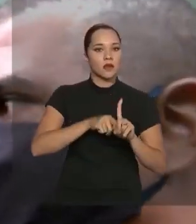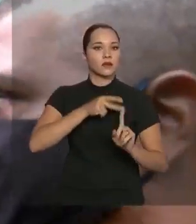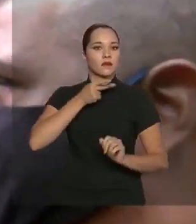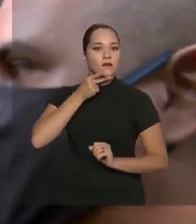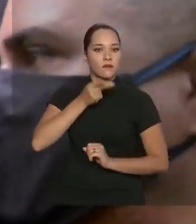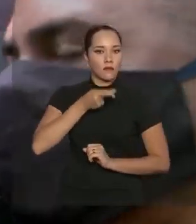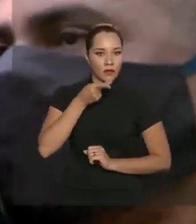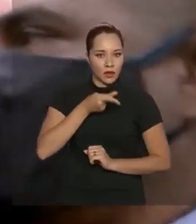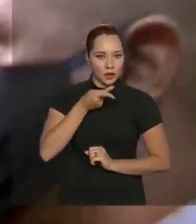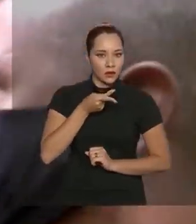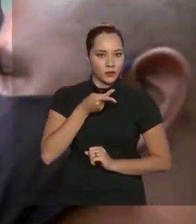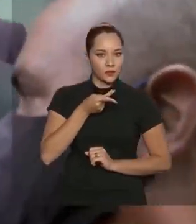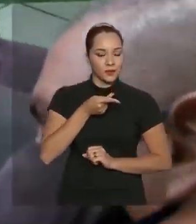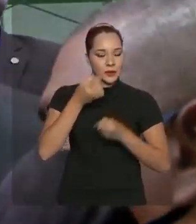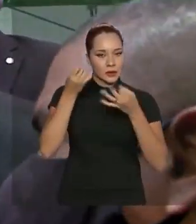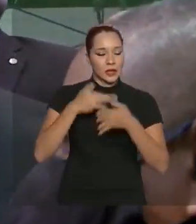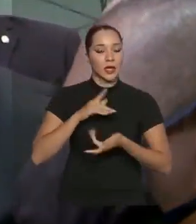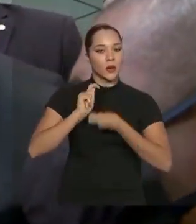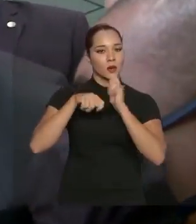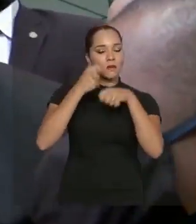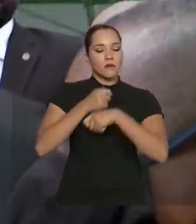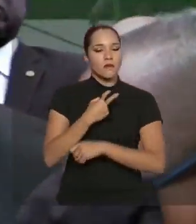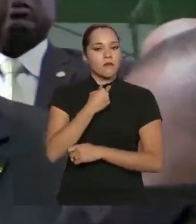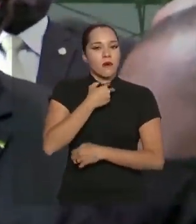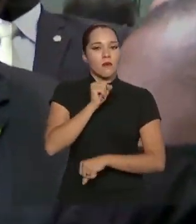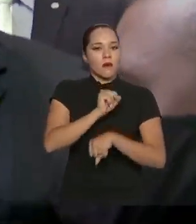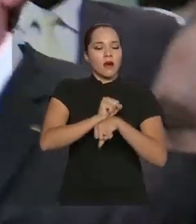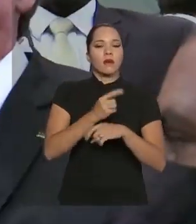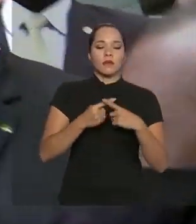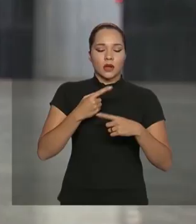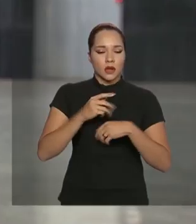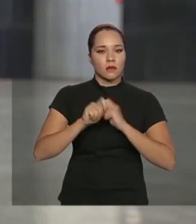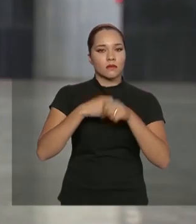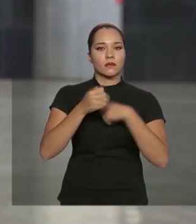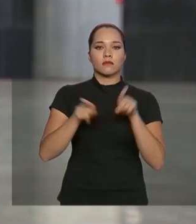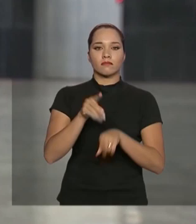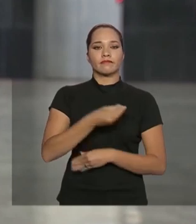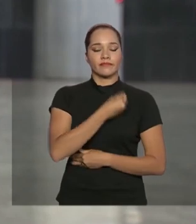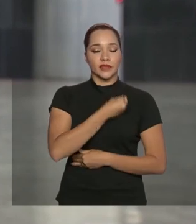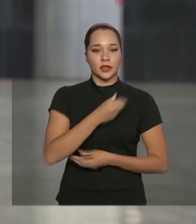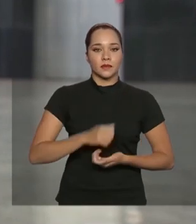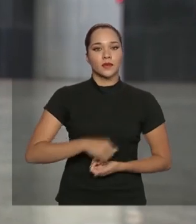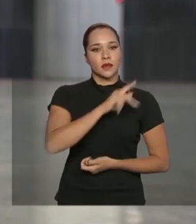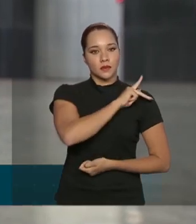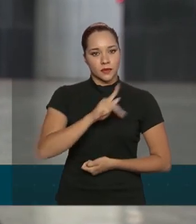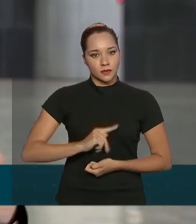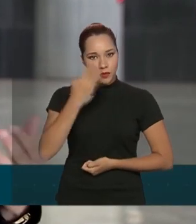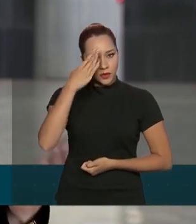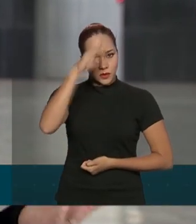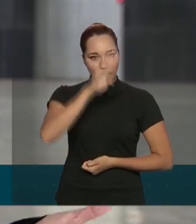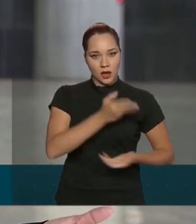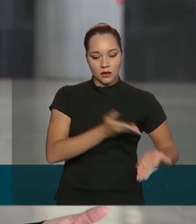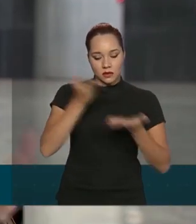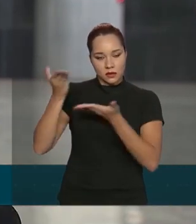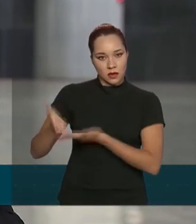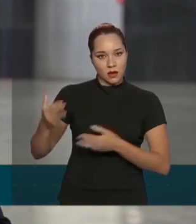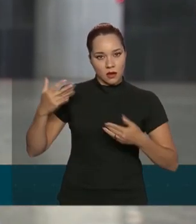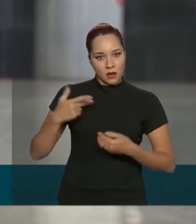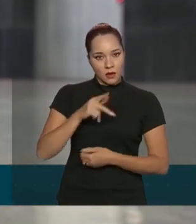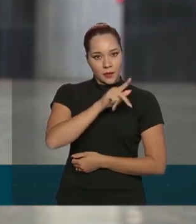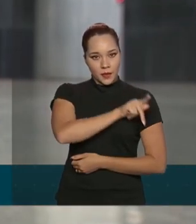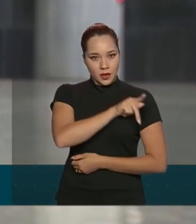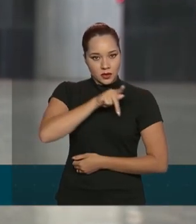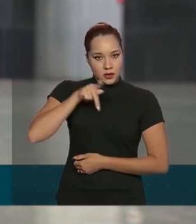que a economia não pode parar porque a economia também é vida. O presidente Jair Bolsonaro passou ao presidente do STF,